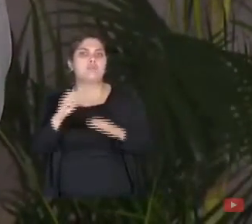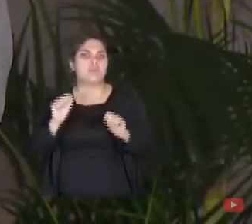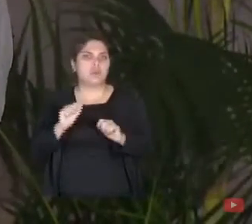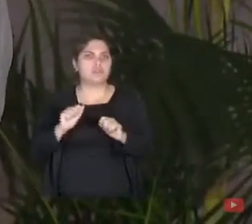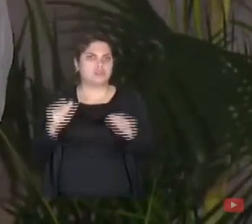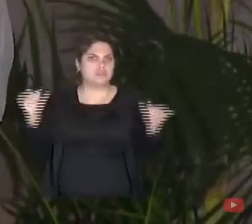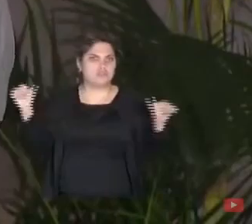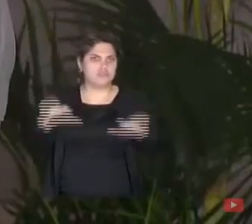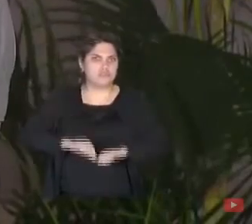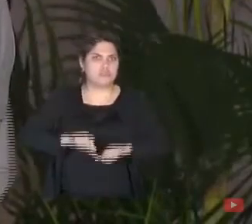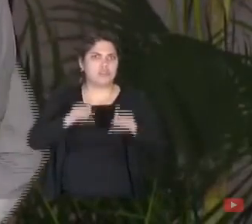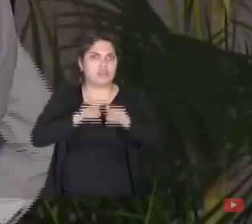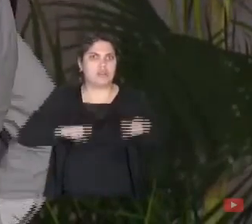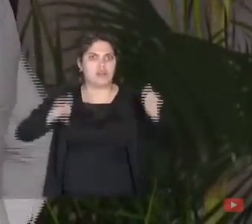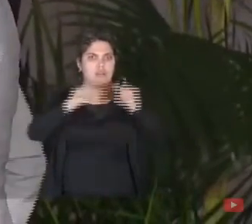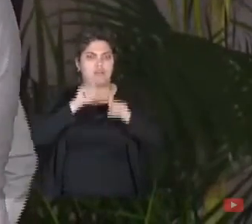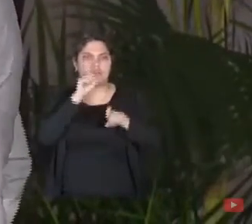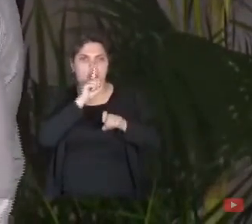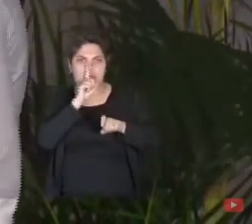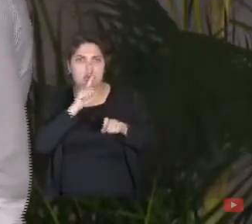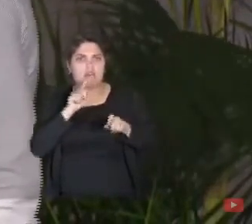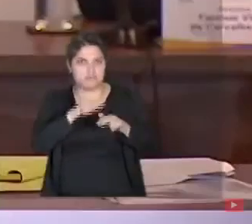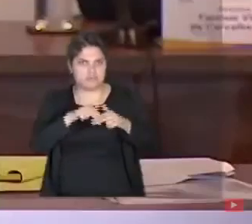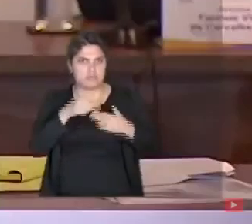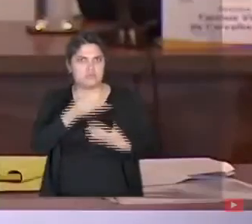no processador do supercomputador?